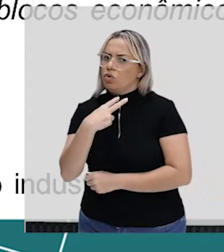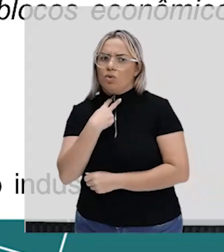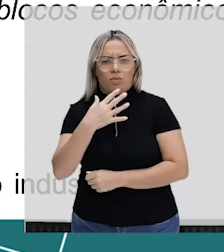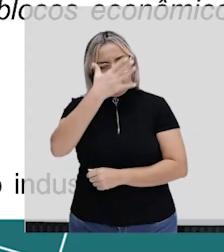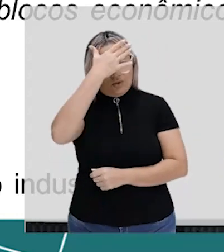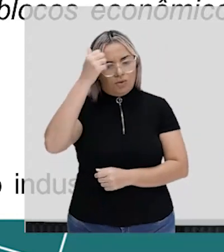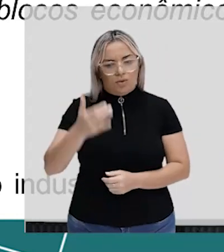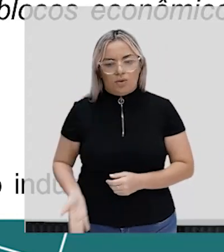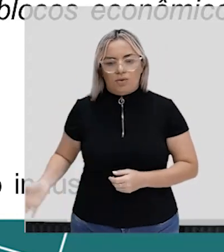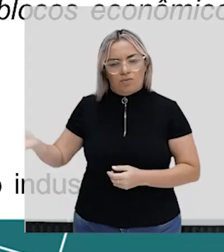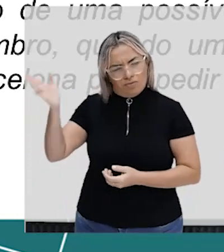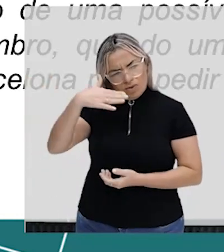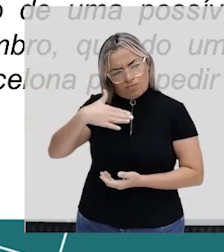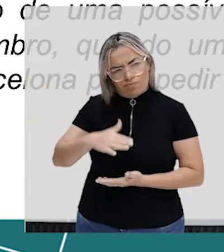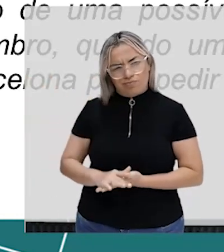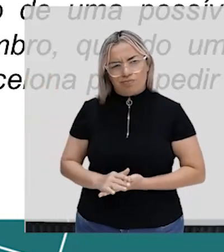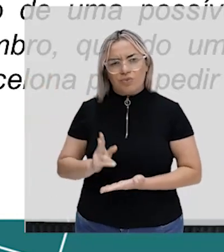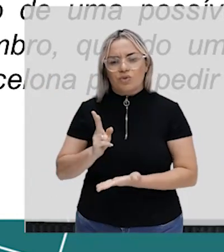né? Bora evoluir.